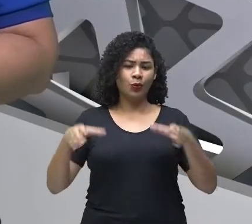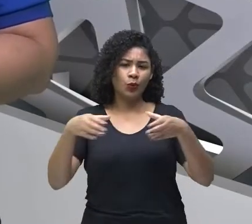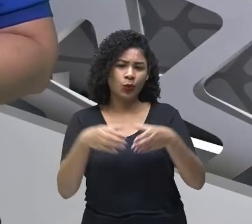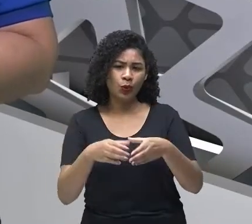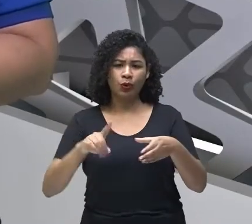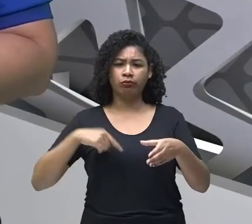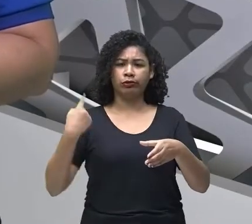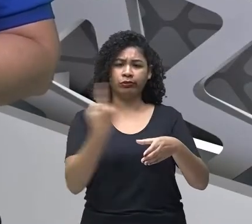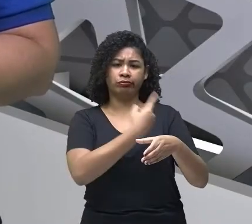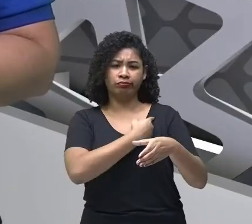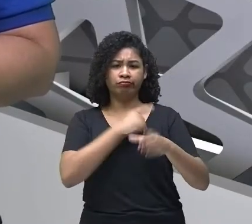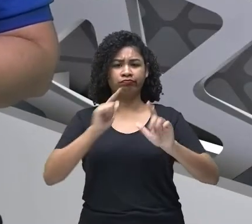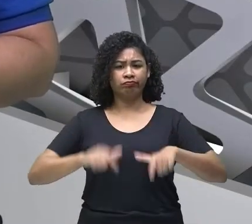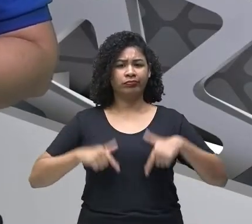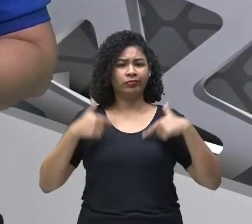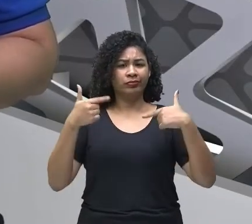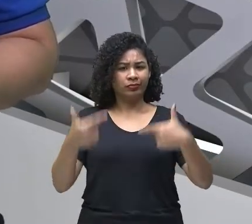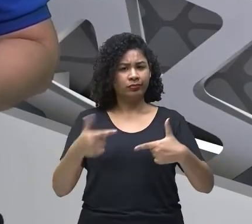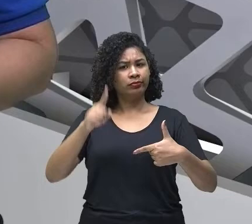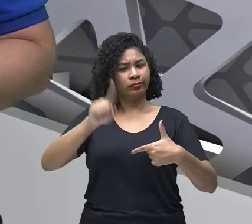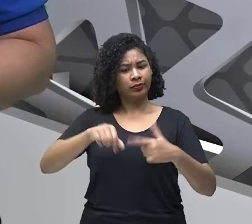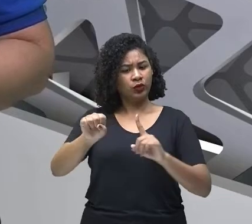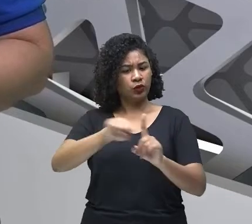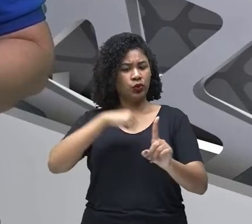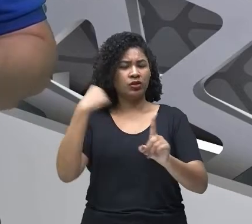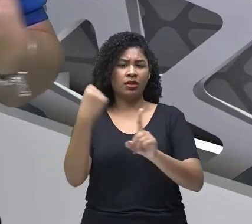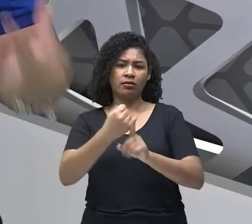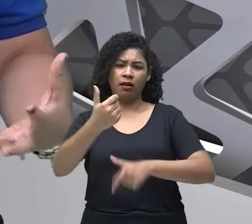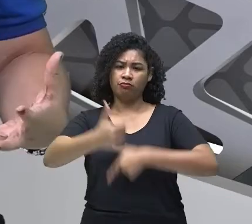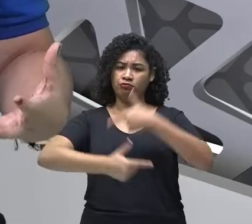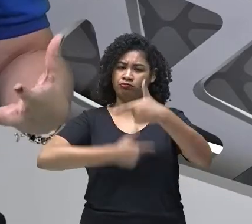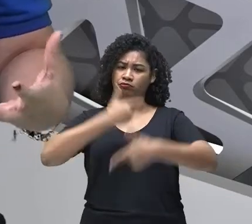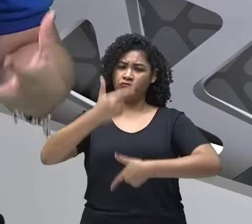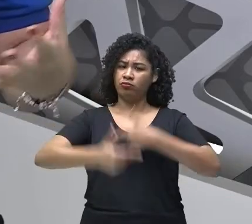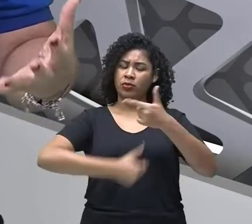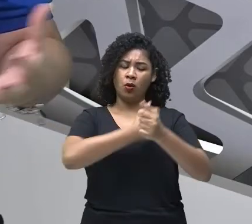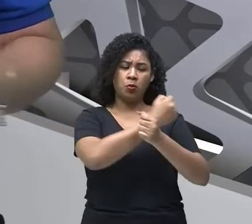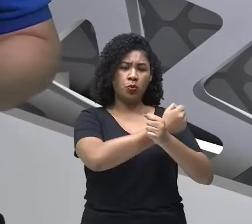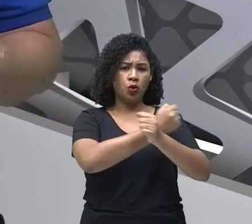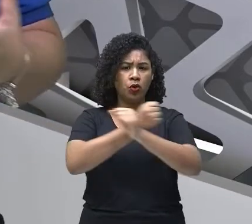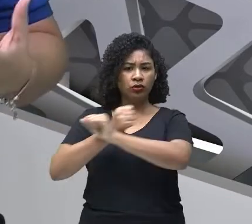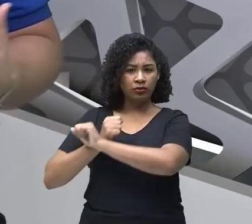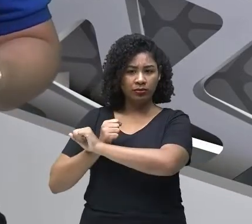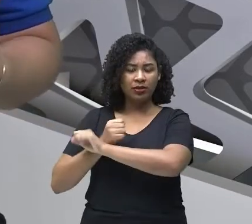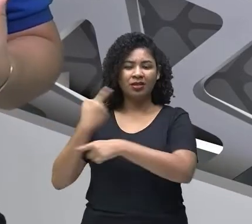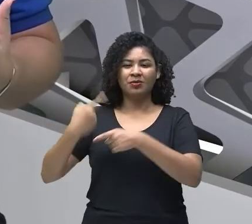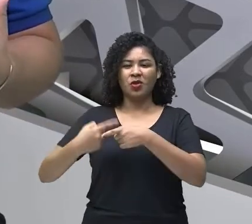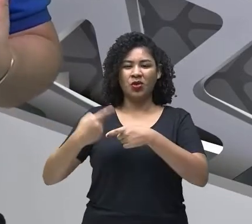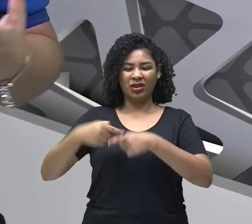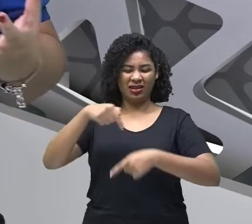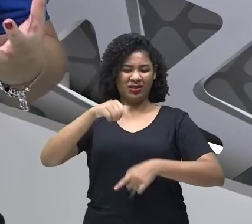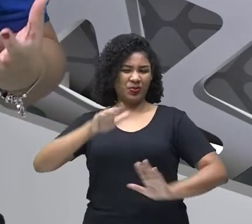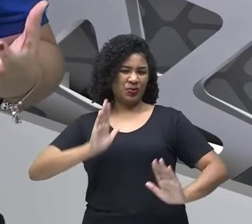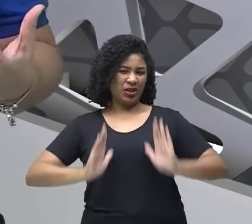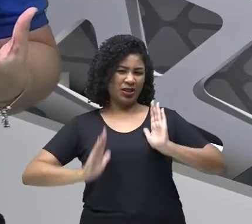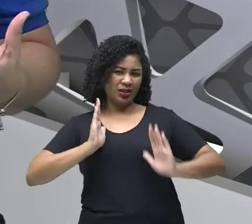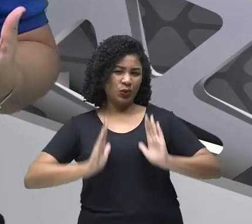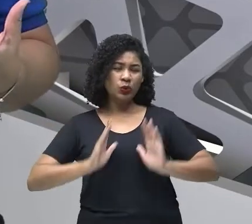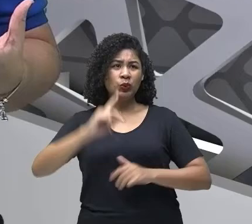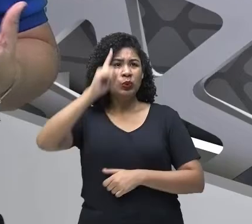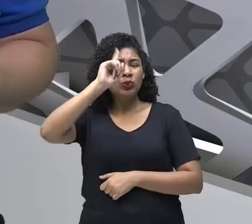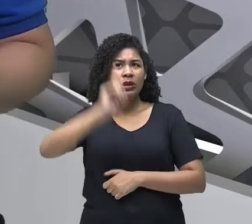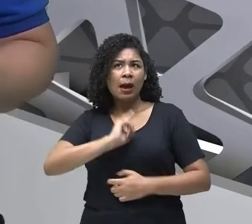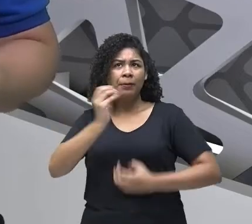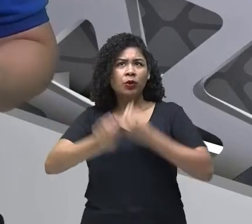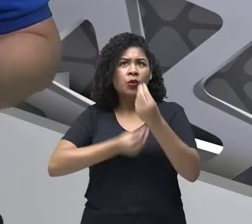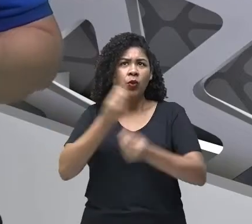e uma atitude da sociedade, porque nesse momento em que ainda não se sabe como se